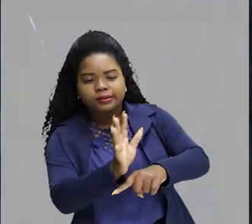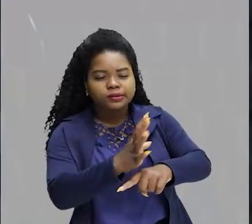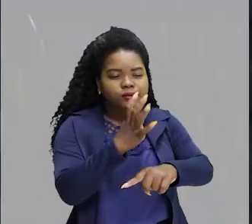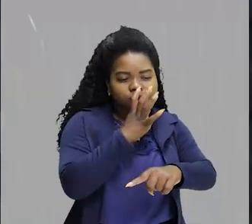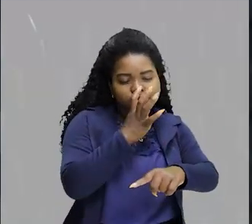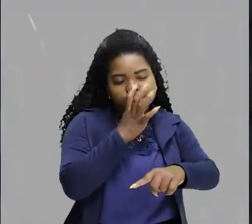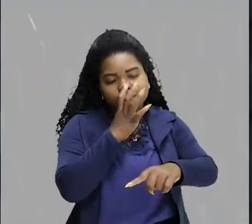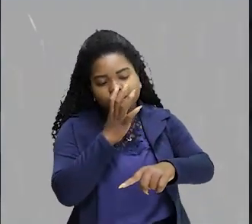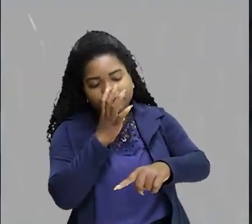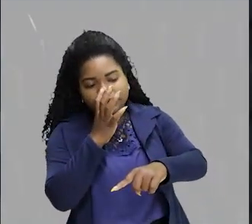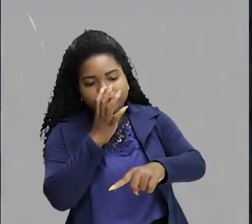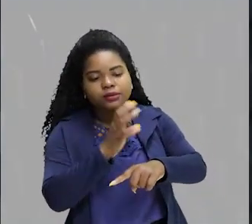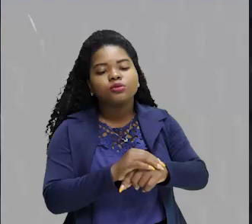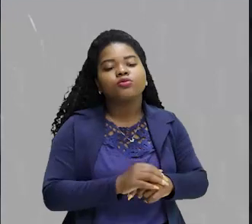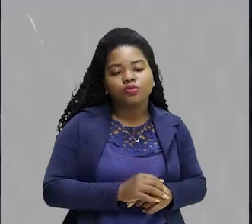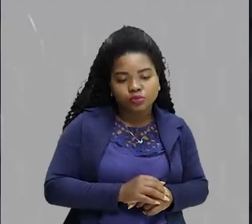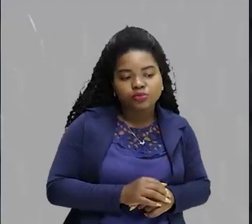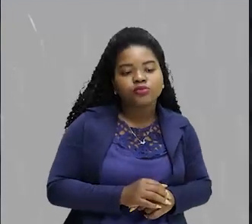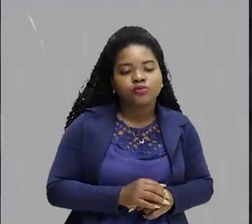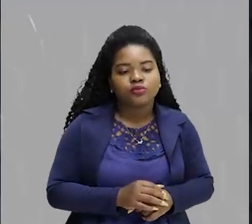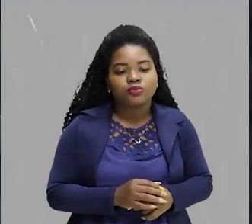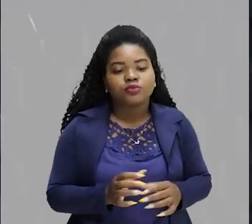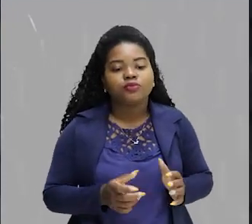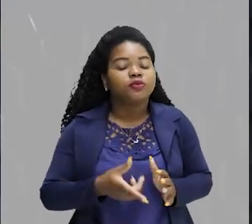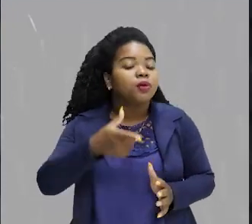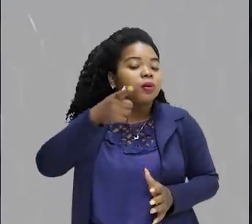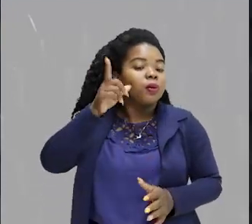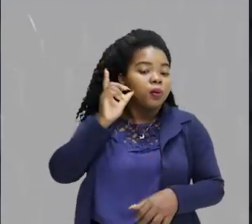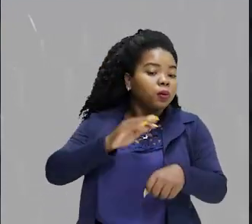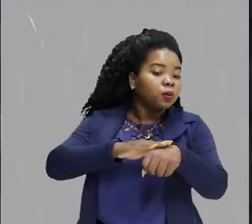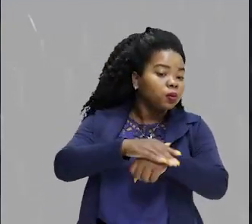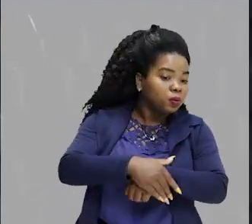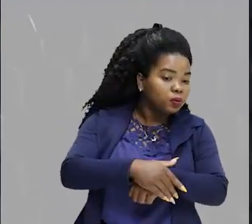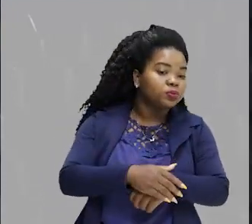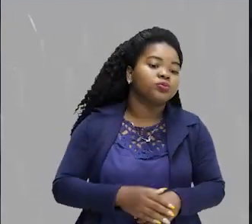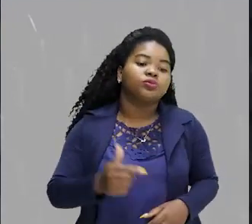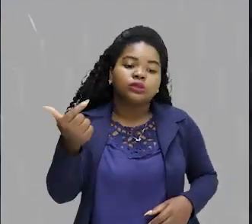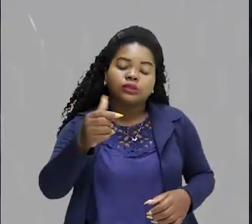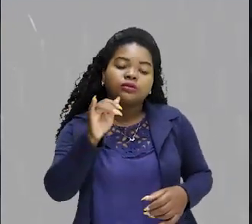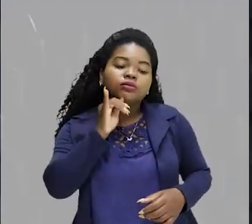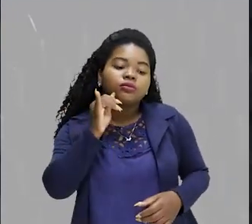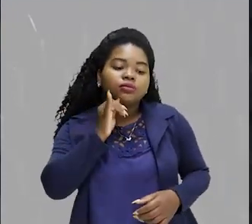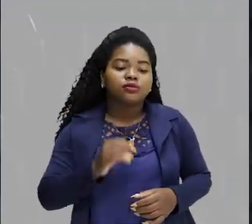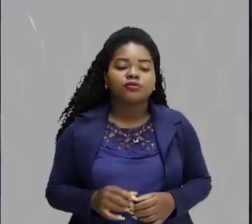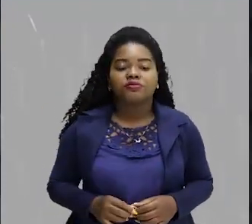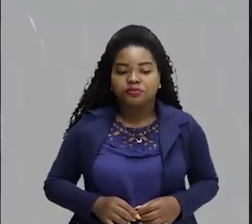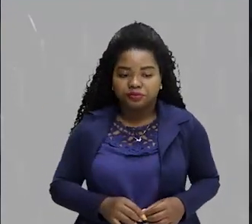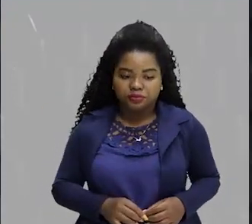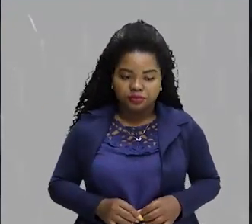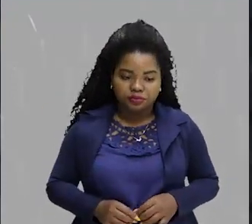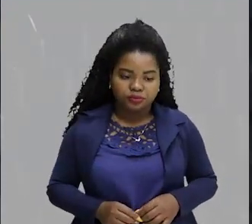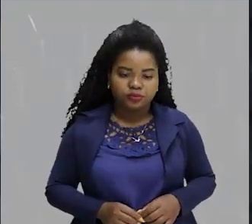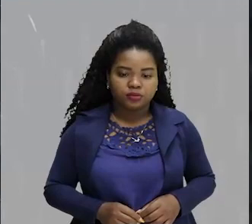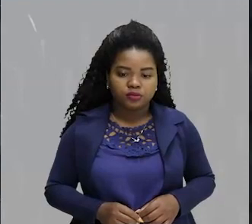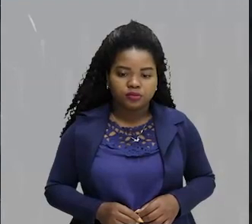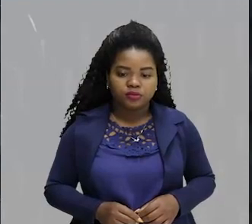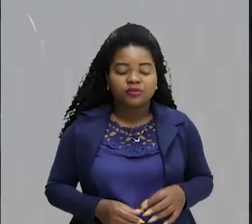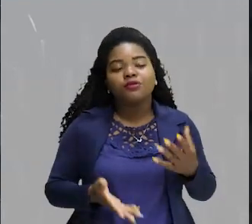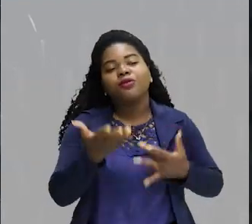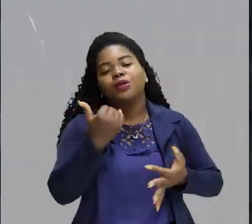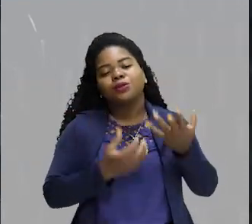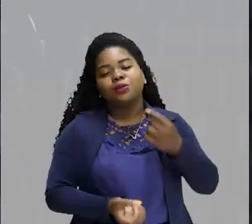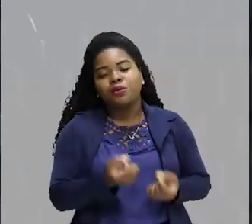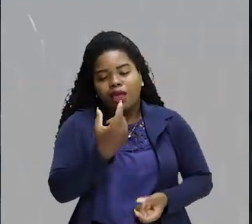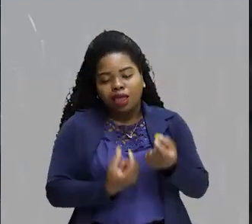ontem à noite, ou na noite passada. We ate popcorn with my best friend yesterday. Nós comemos